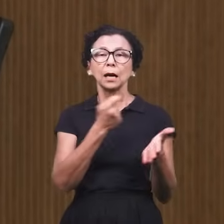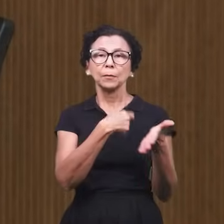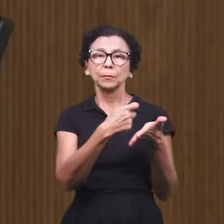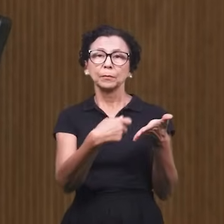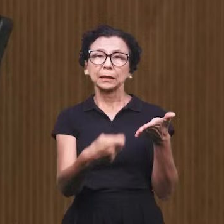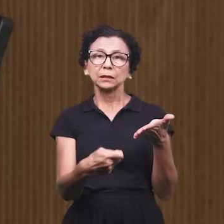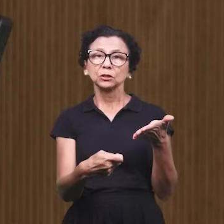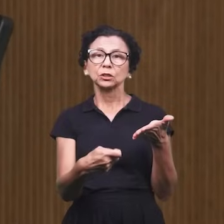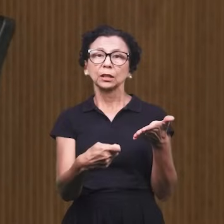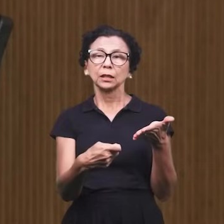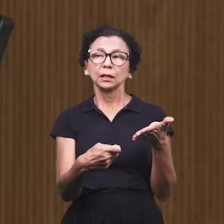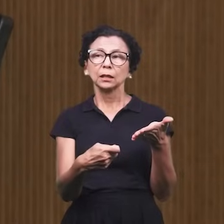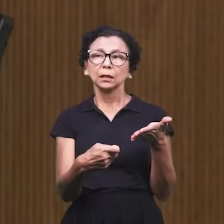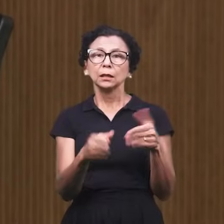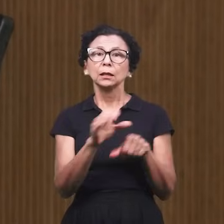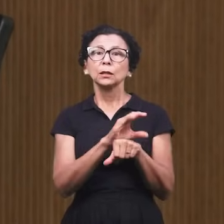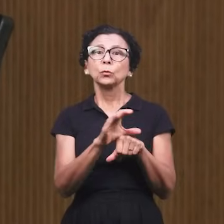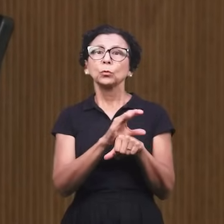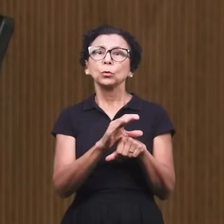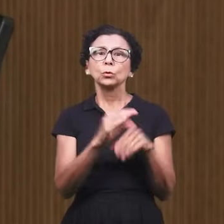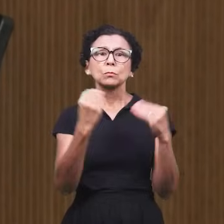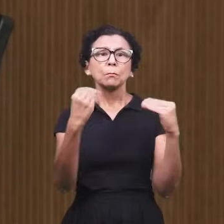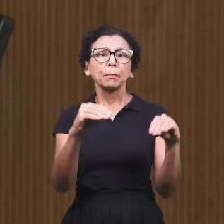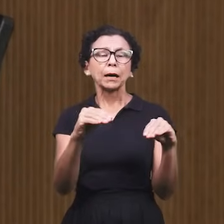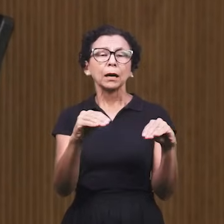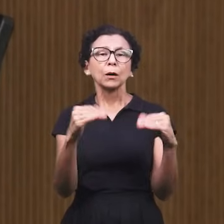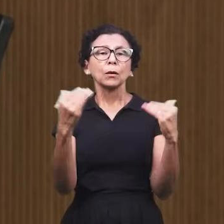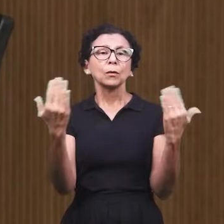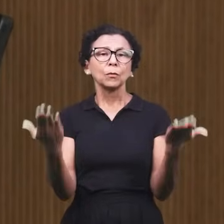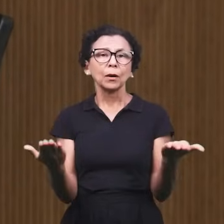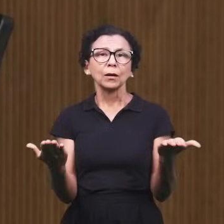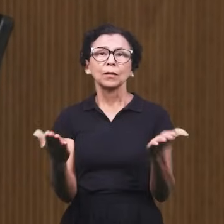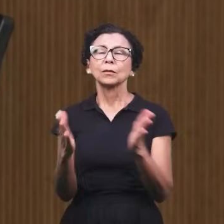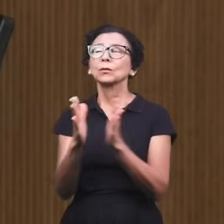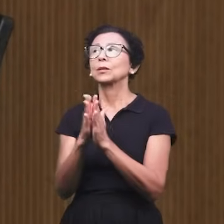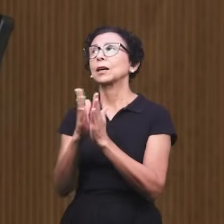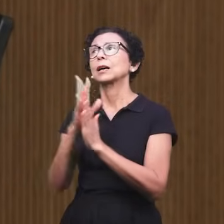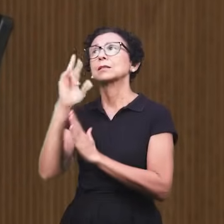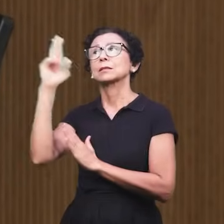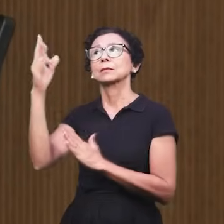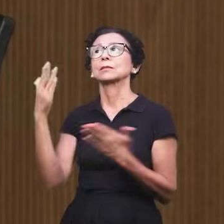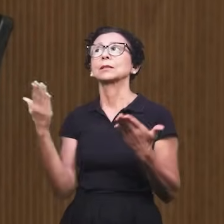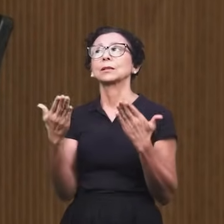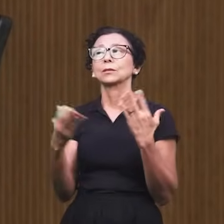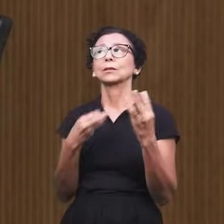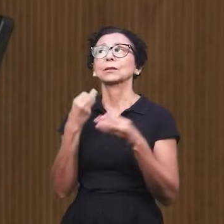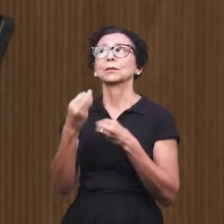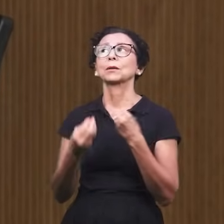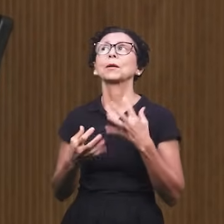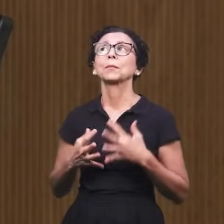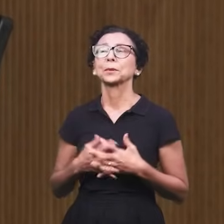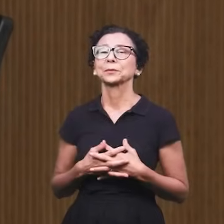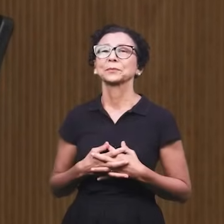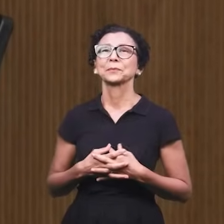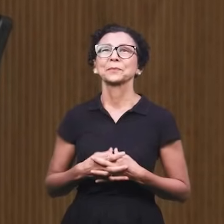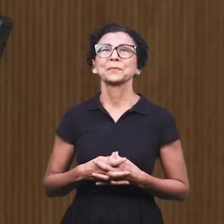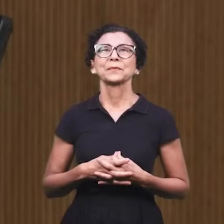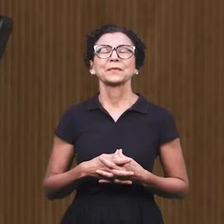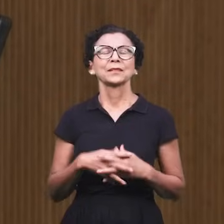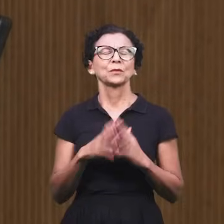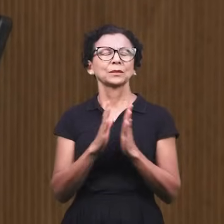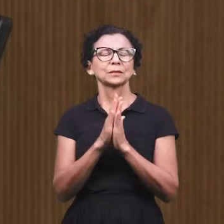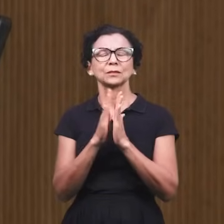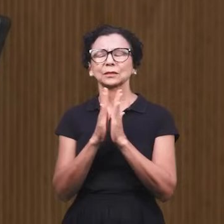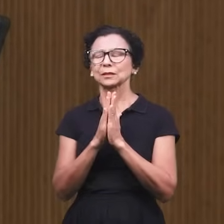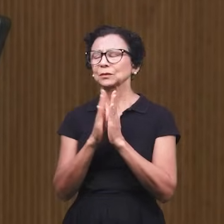deveria preencher, olha a minha situação. E eu comecei a orar ao Senhor, e agora? Como é que vai ser isso aí? E orando